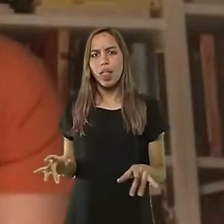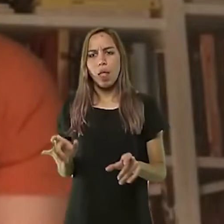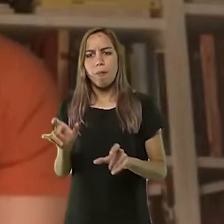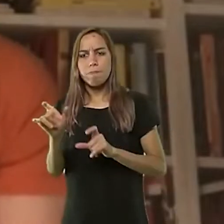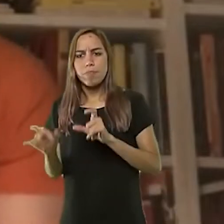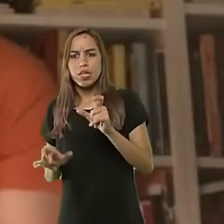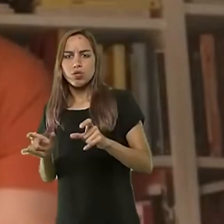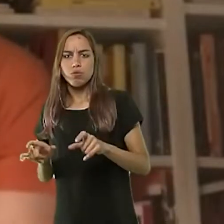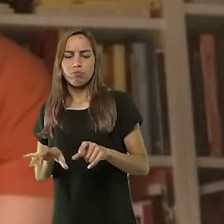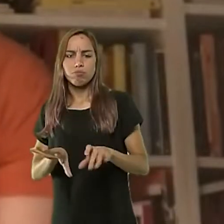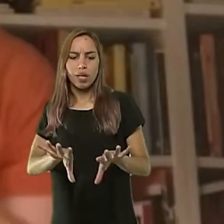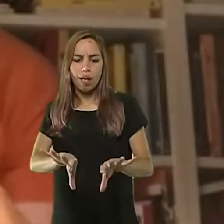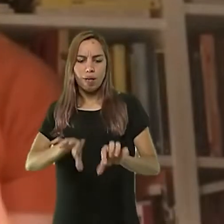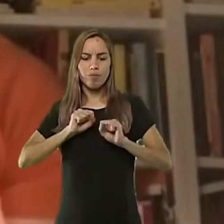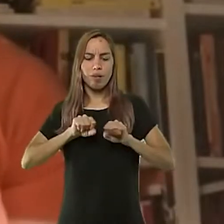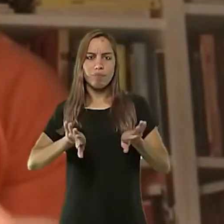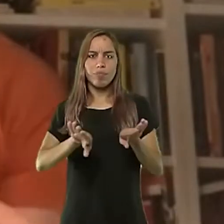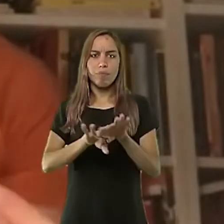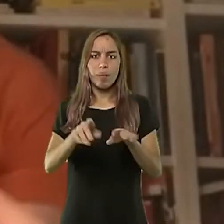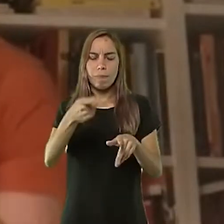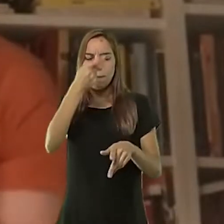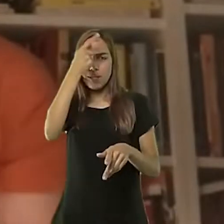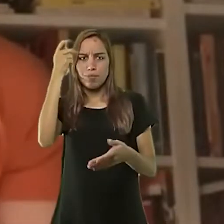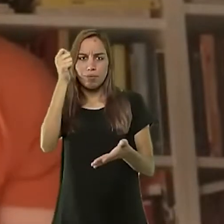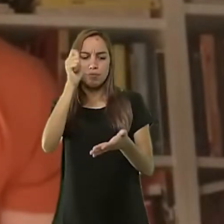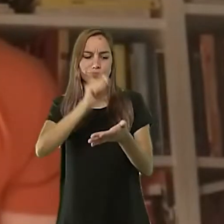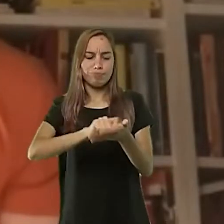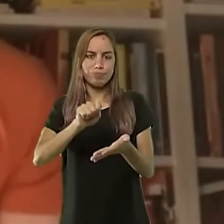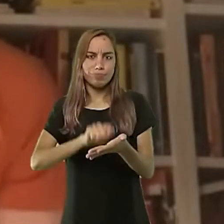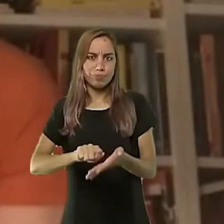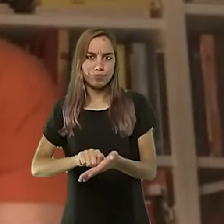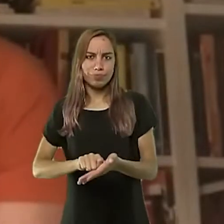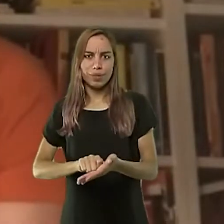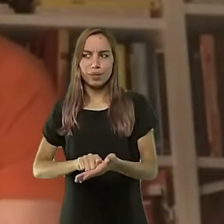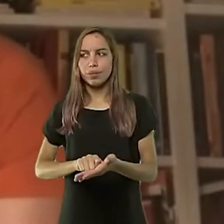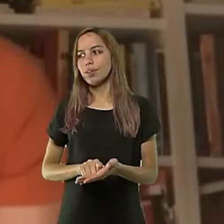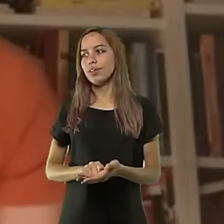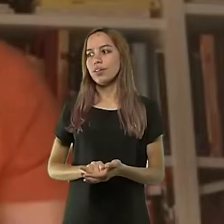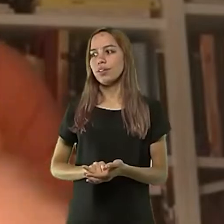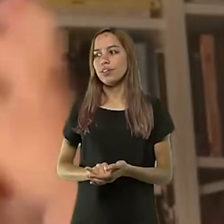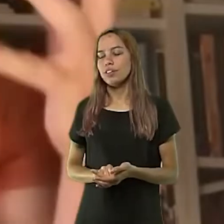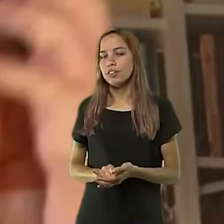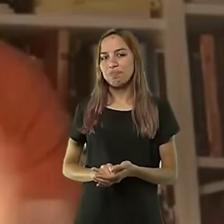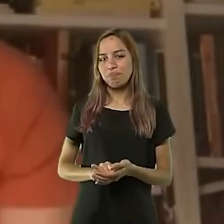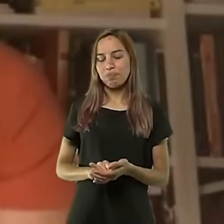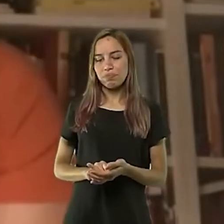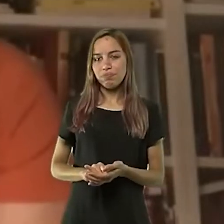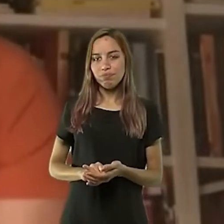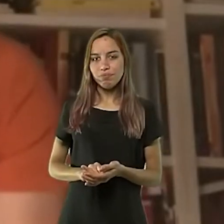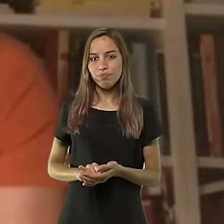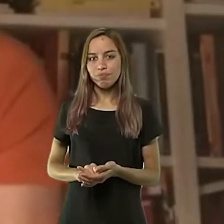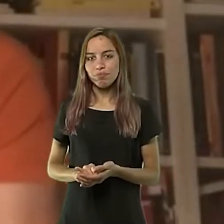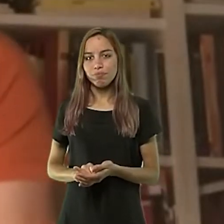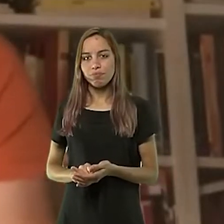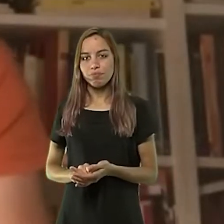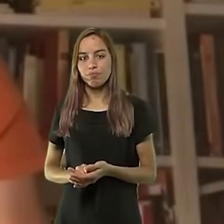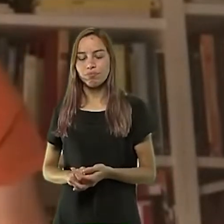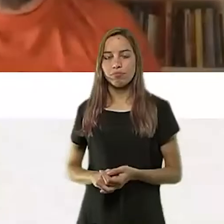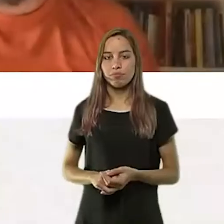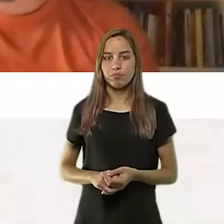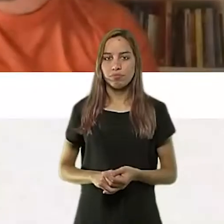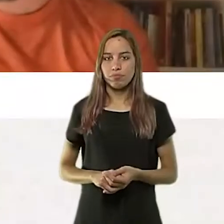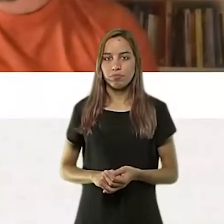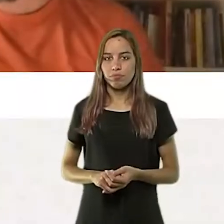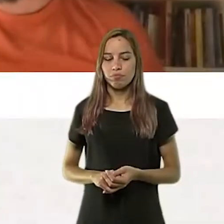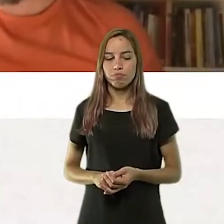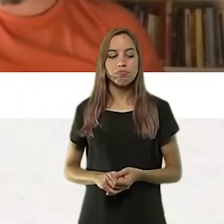autor que determinados dados sejam tidos como a priori.